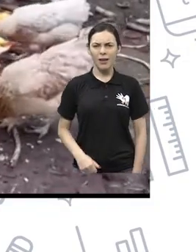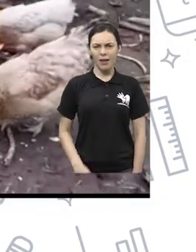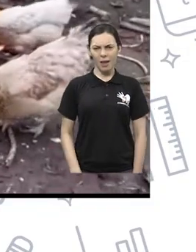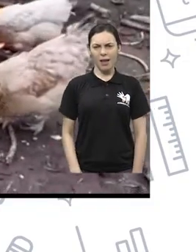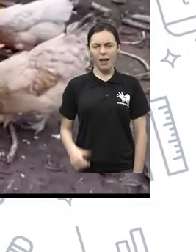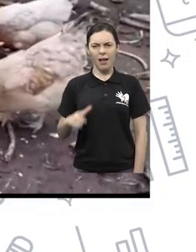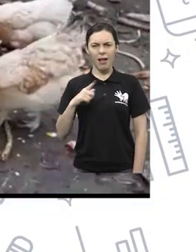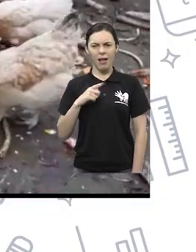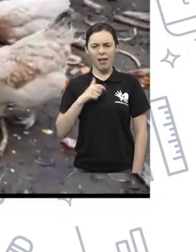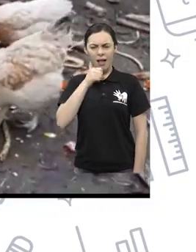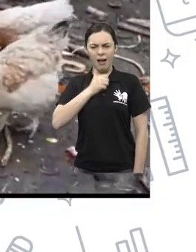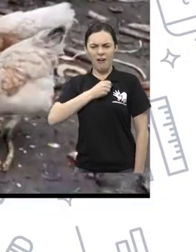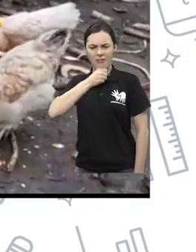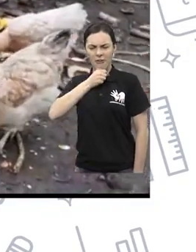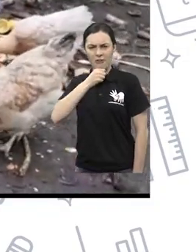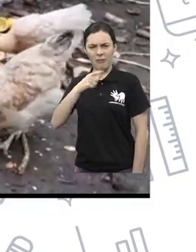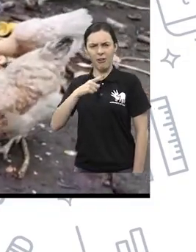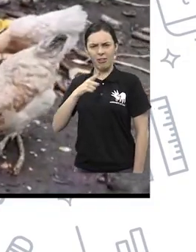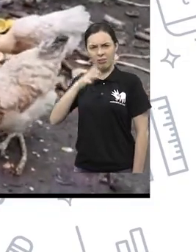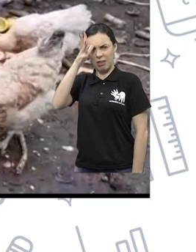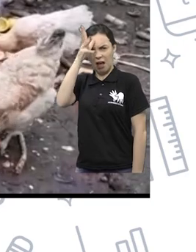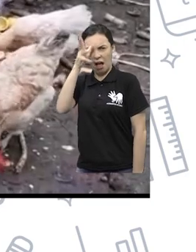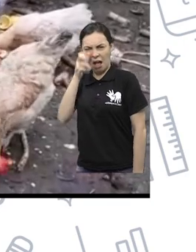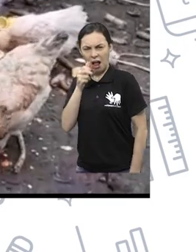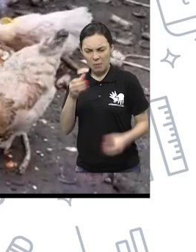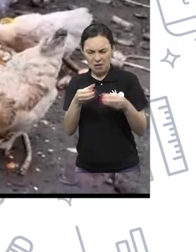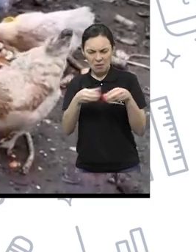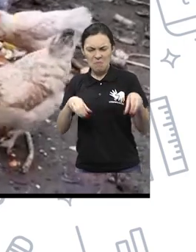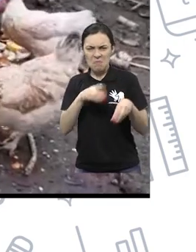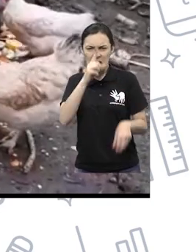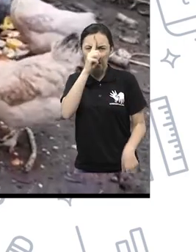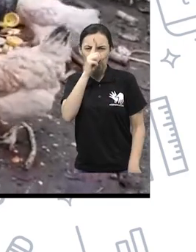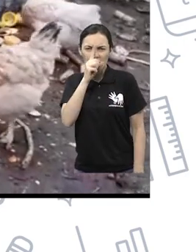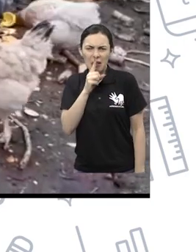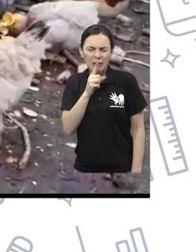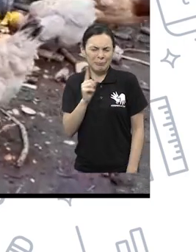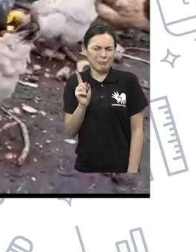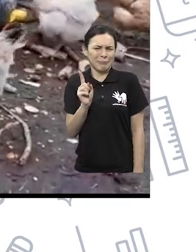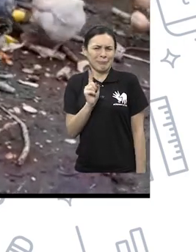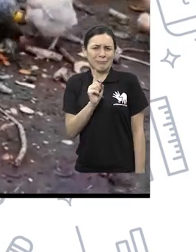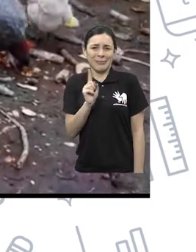A galinha da vovó não põe ovo amarelinho,